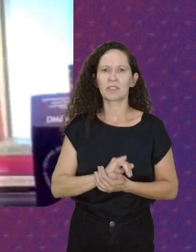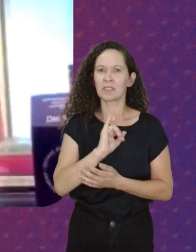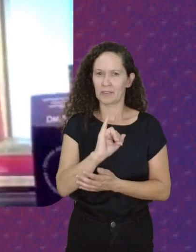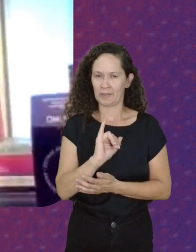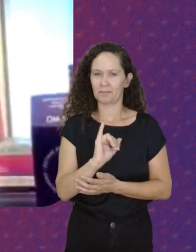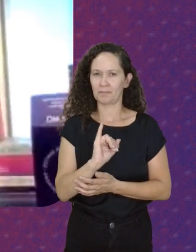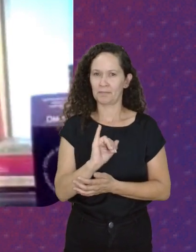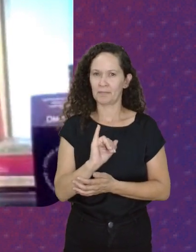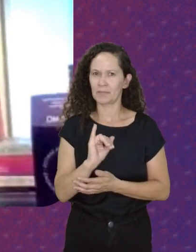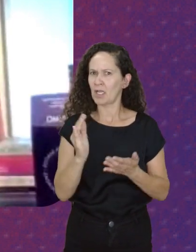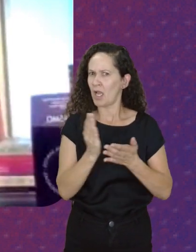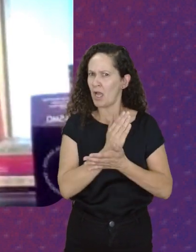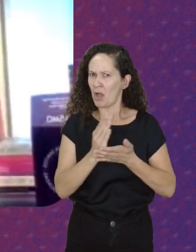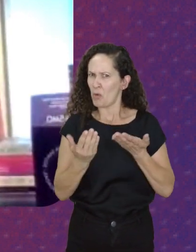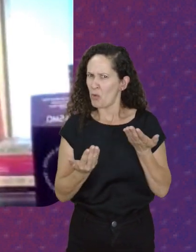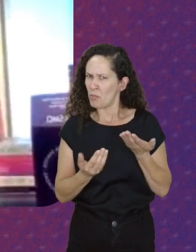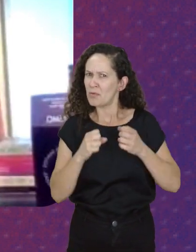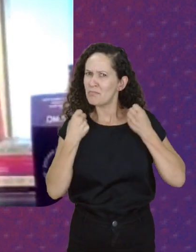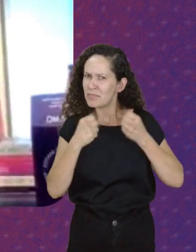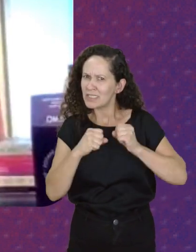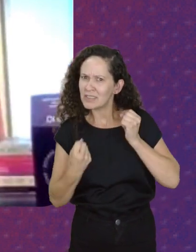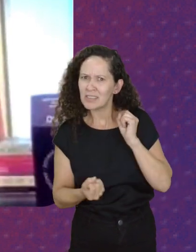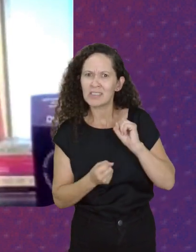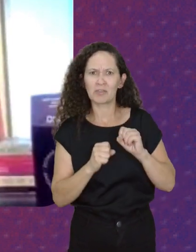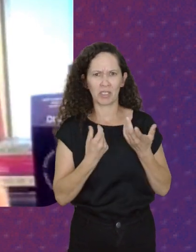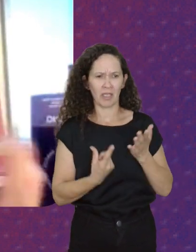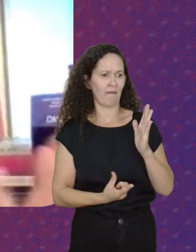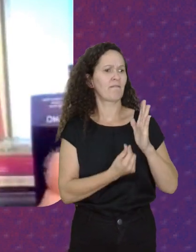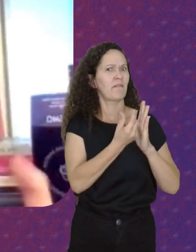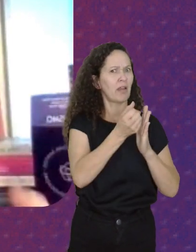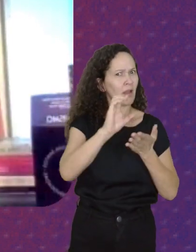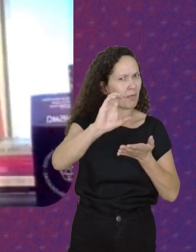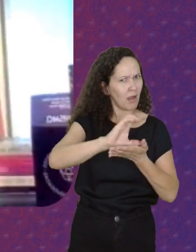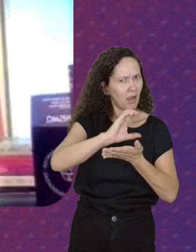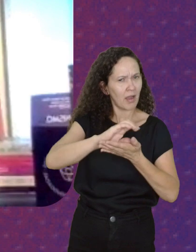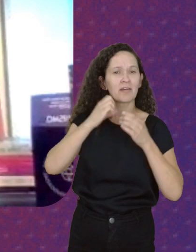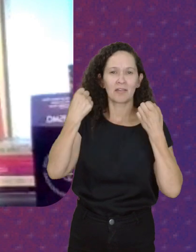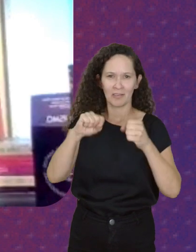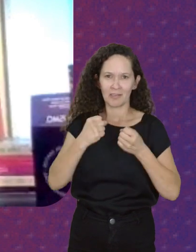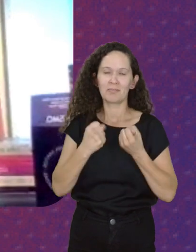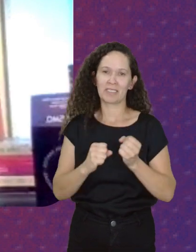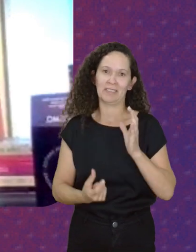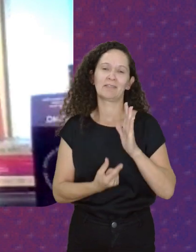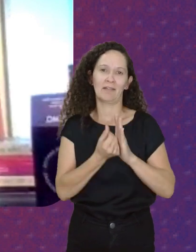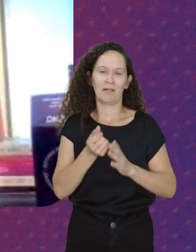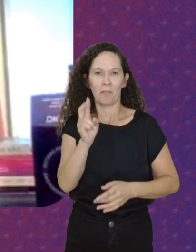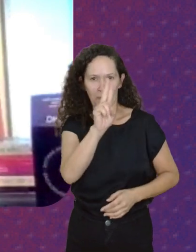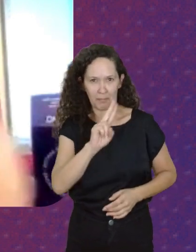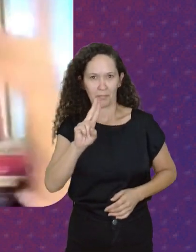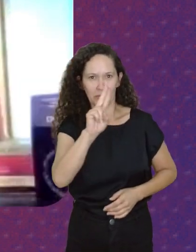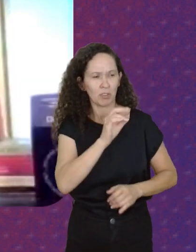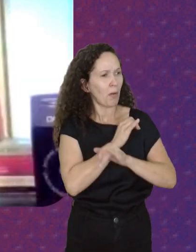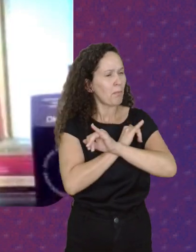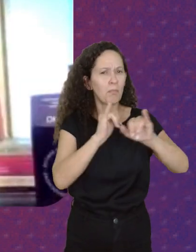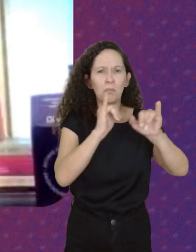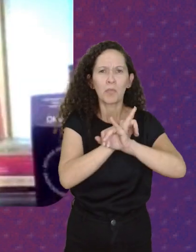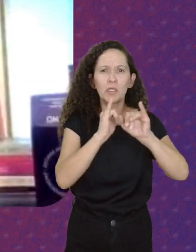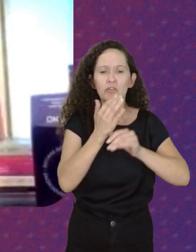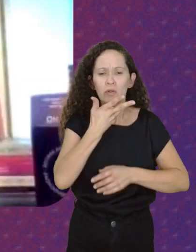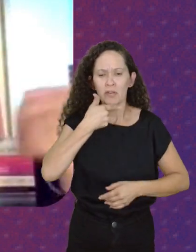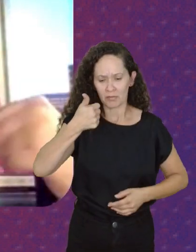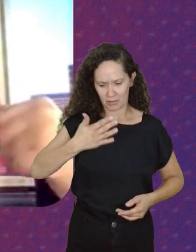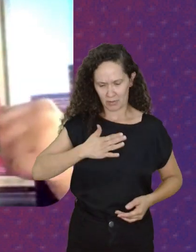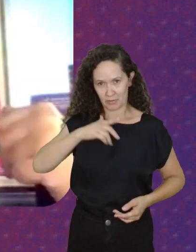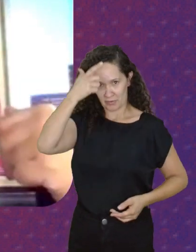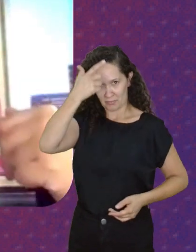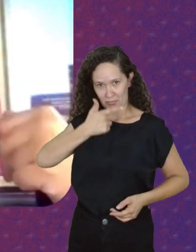vai ter que ter algum dispêndio, né, de recursos, vai ter que investir de alguma forma dinheiro para divulgar suas qualidades pessoais